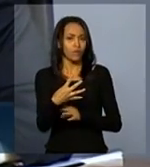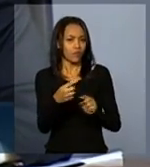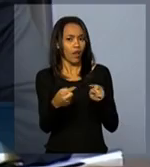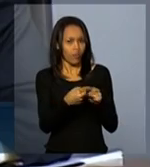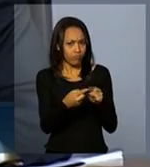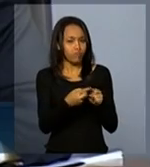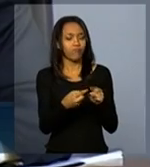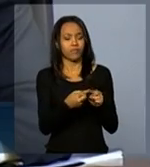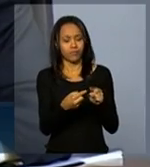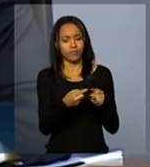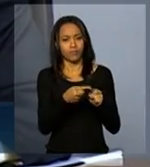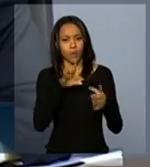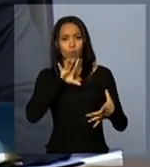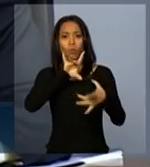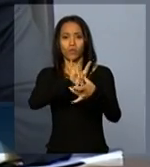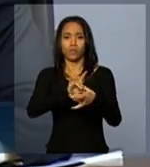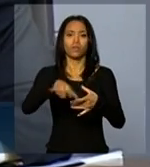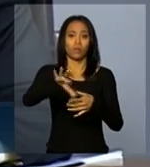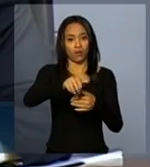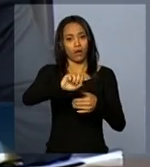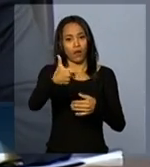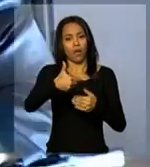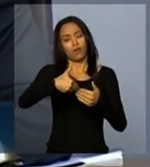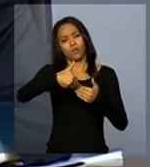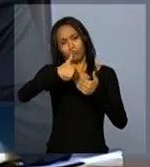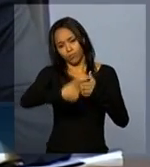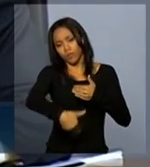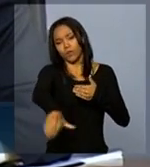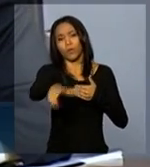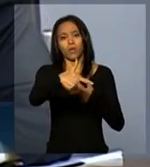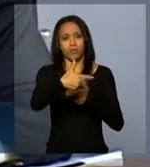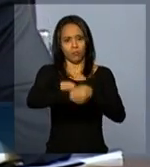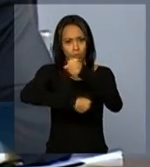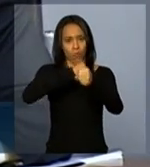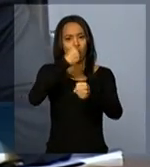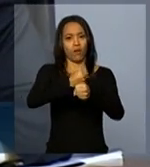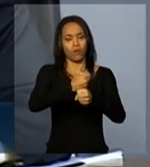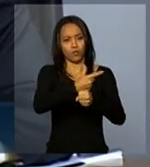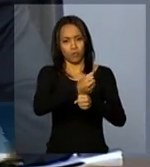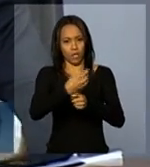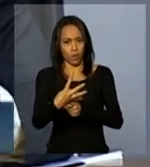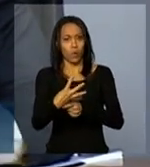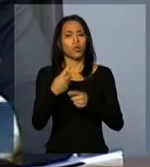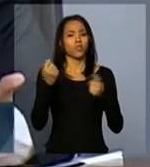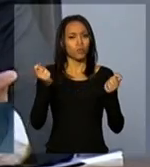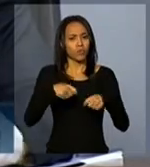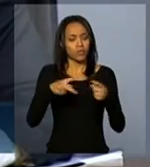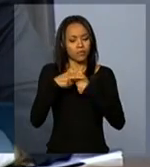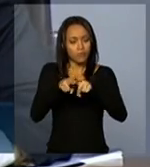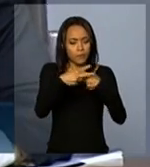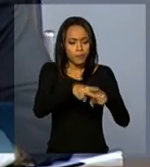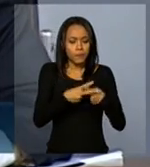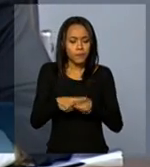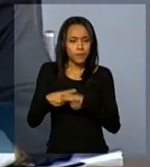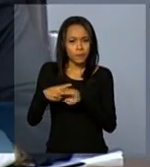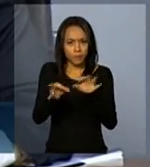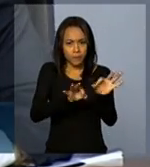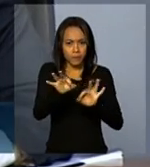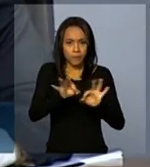adequada para o momento. É claro que ao longo do ano nós poderemos fazer revisões a partir da dinâmica da